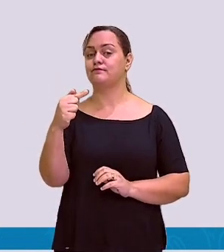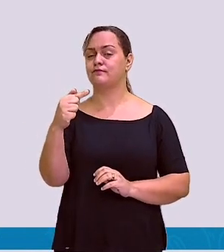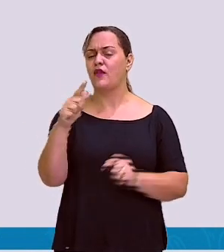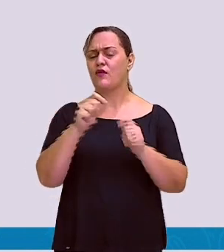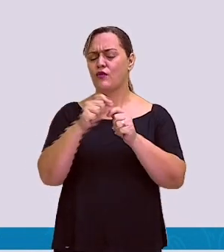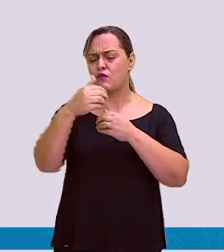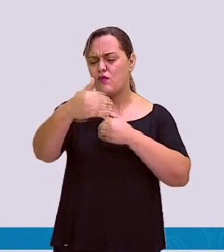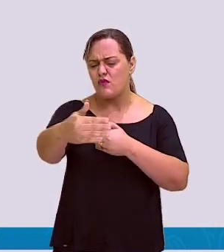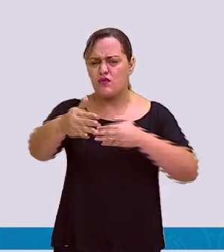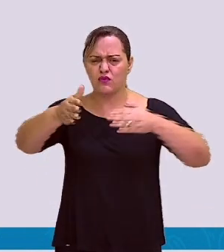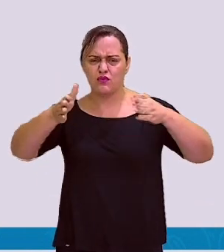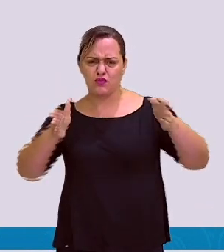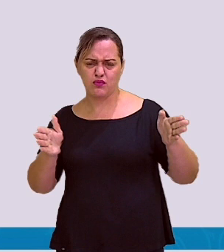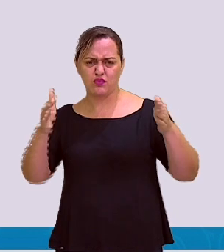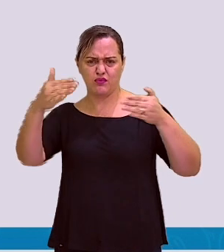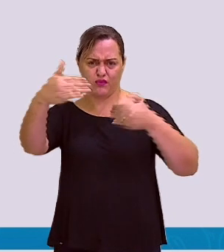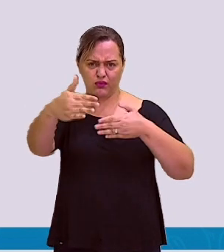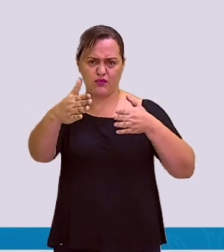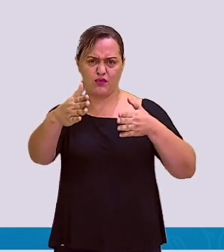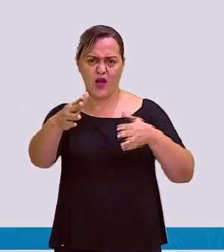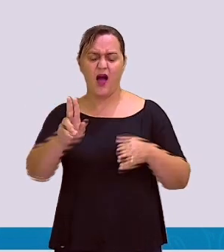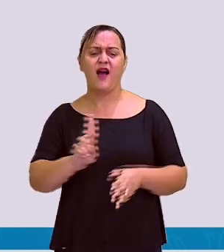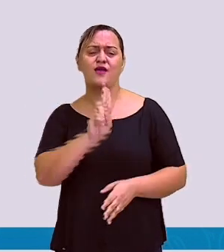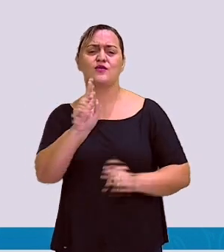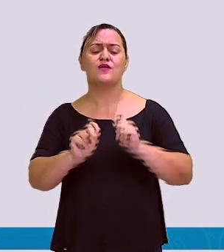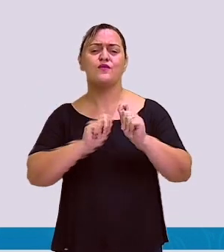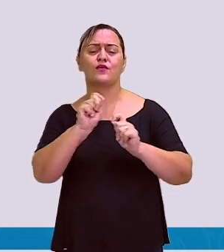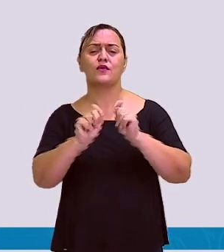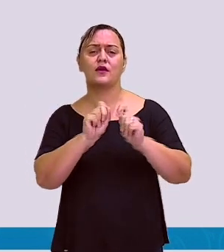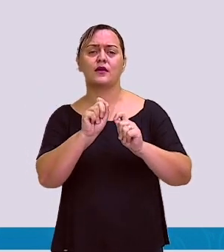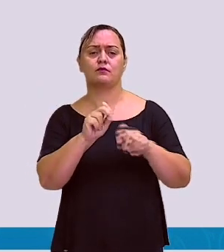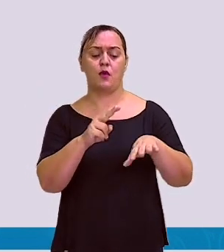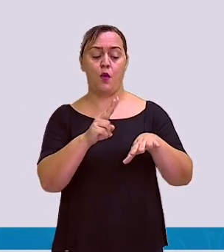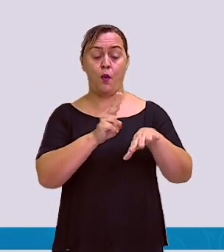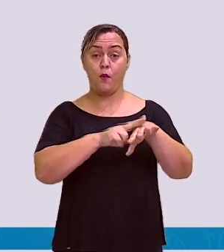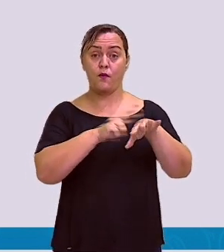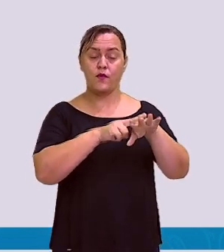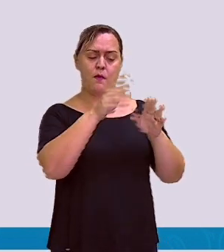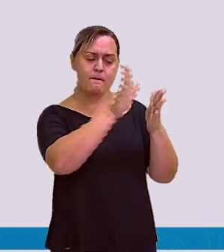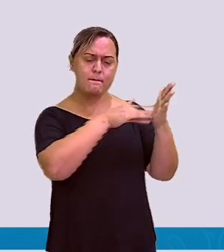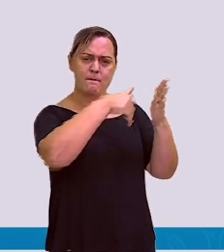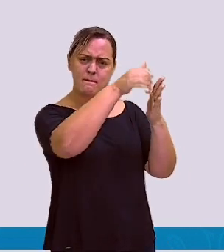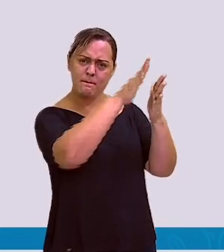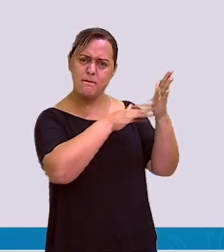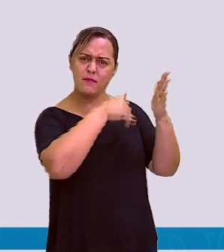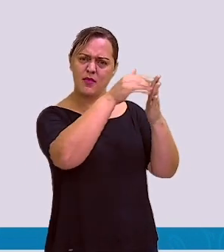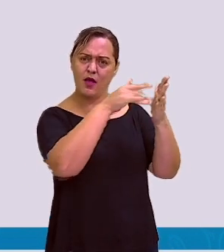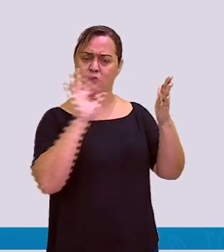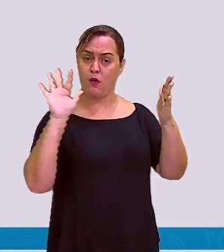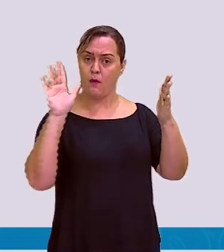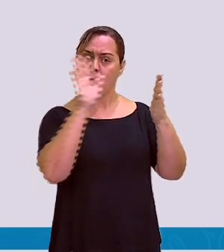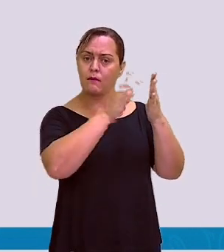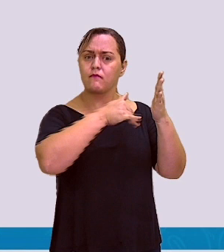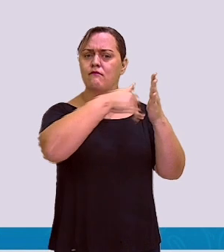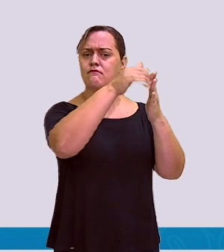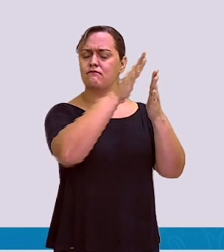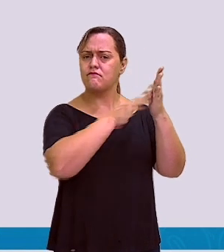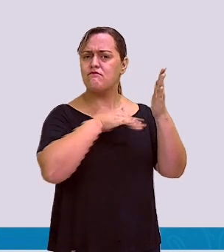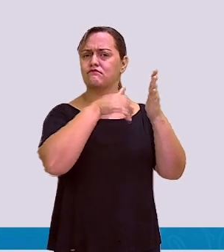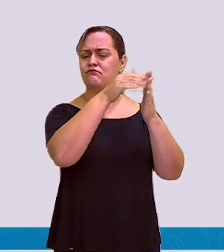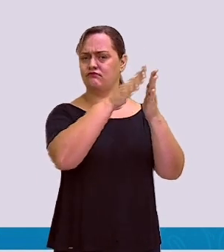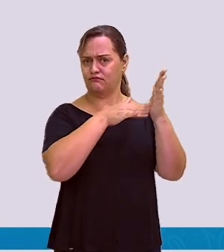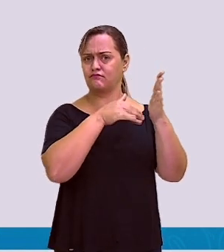imagens pintadas à mão em vidros por meio de luzes e lentes. Durante a apresentação,